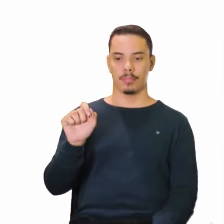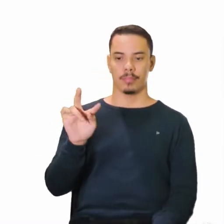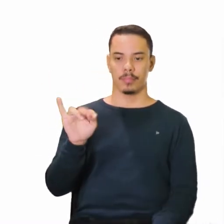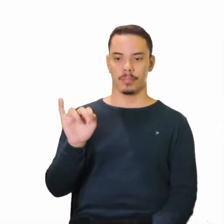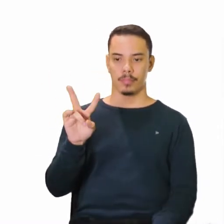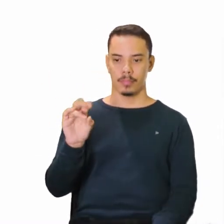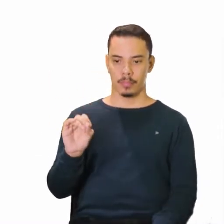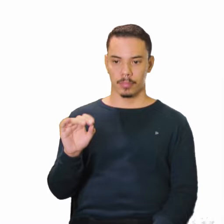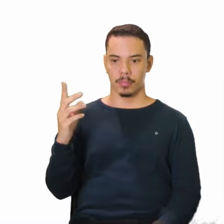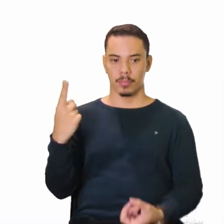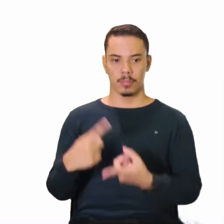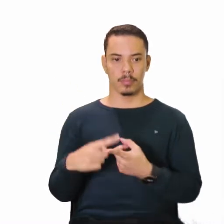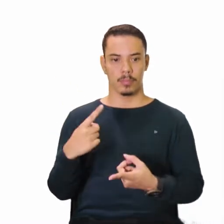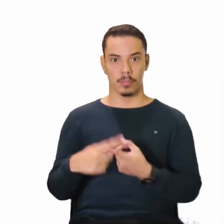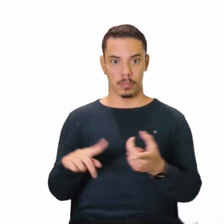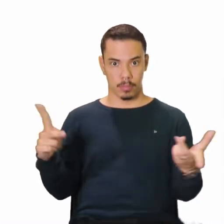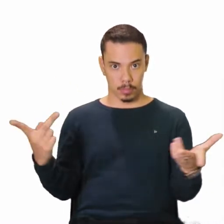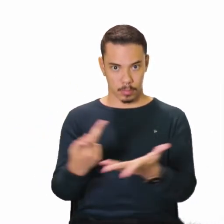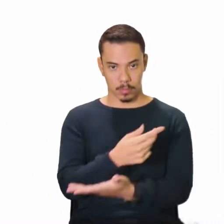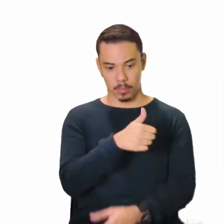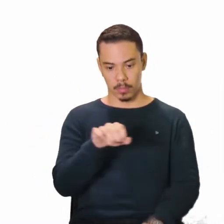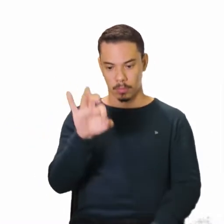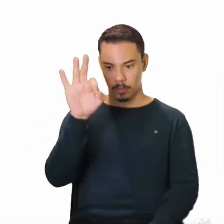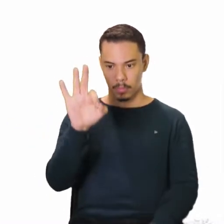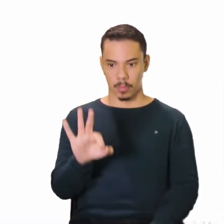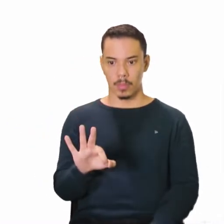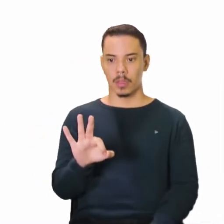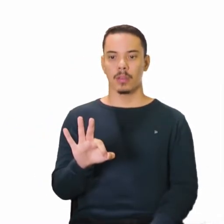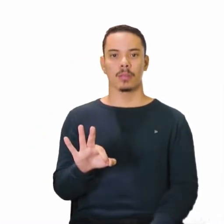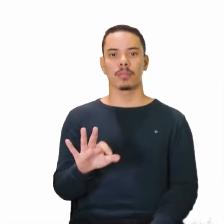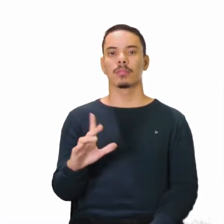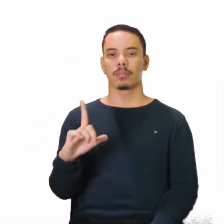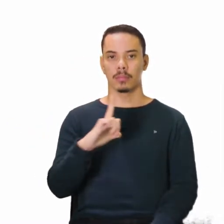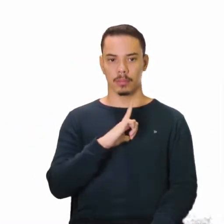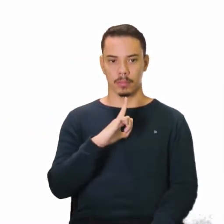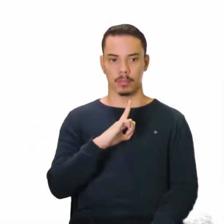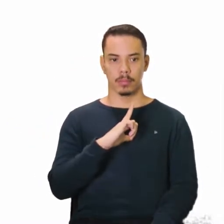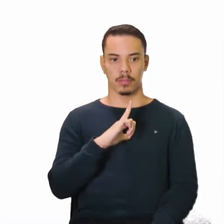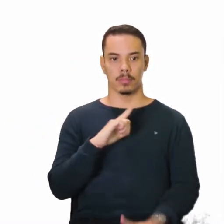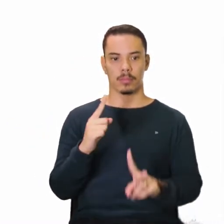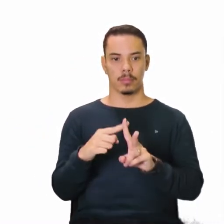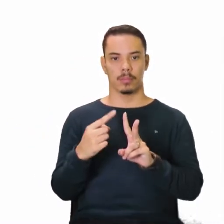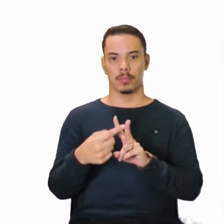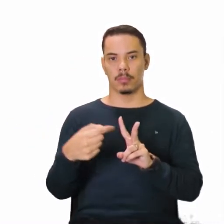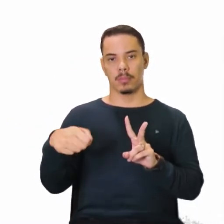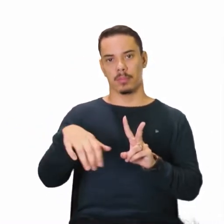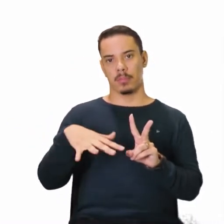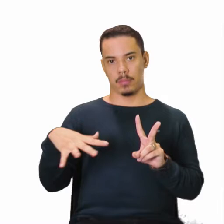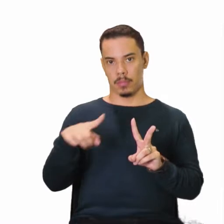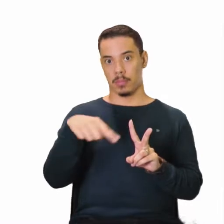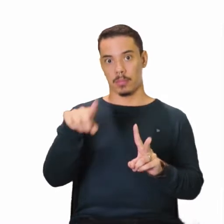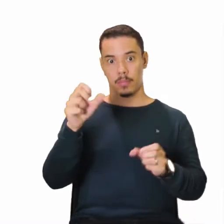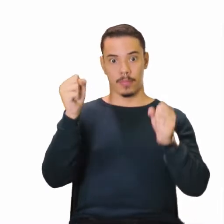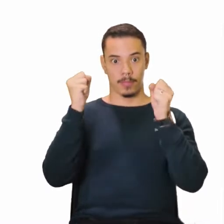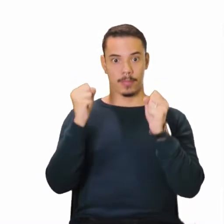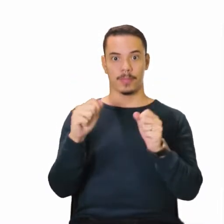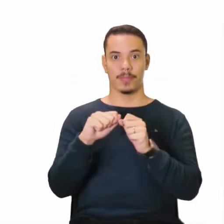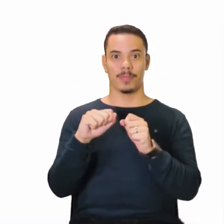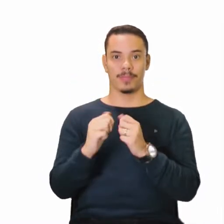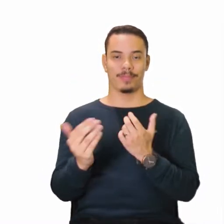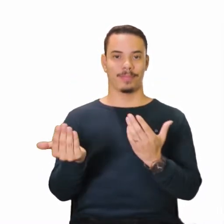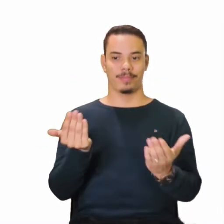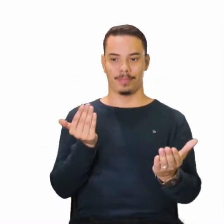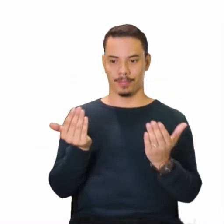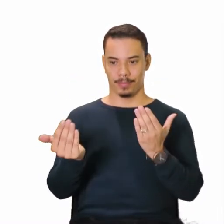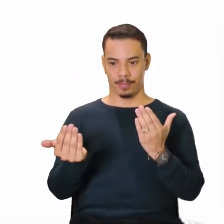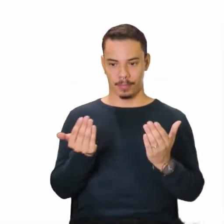grau superlativo absoluto, ele vai ter 2 situações que você pode fazer essa